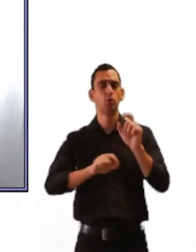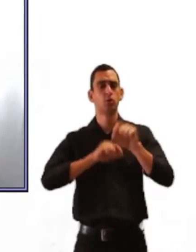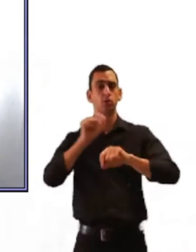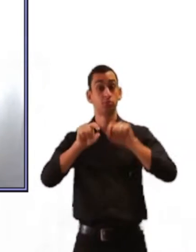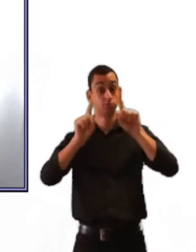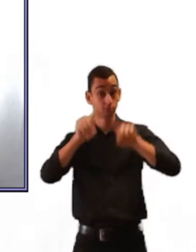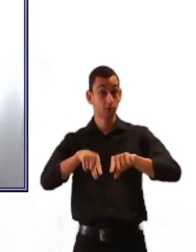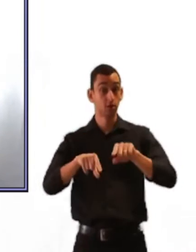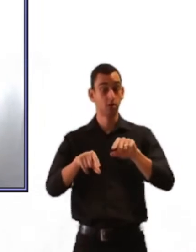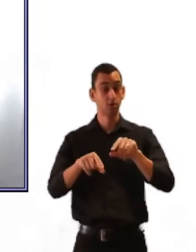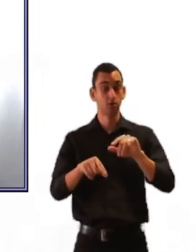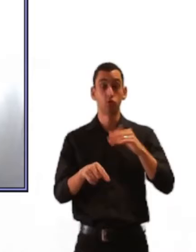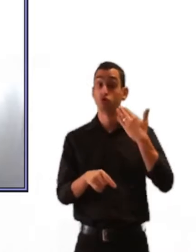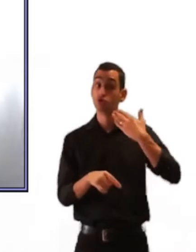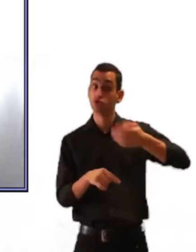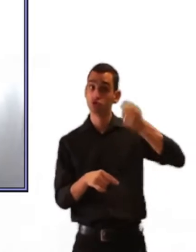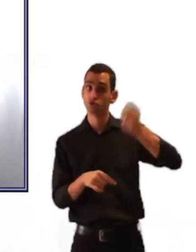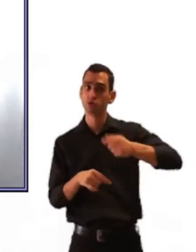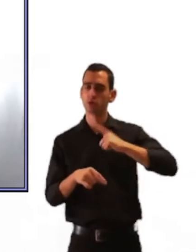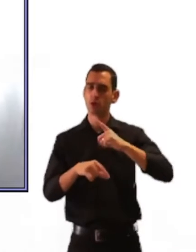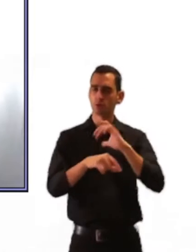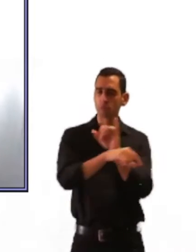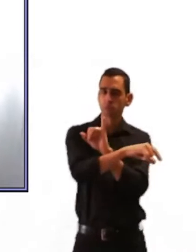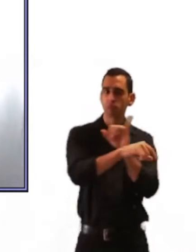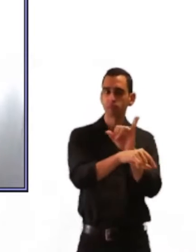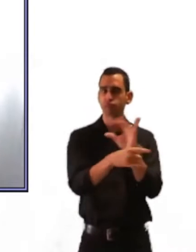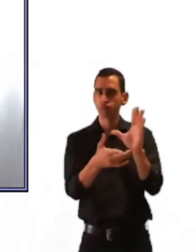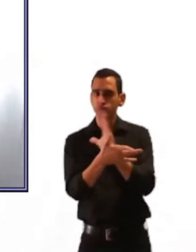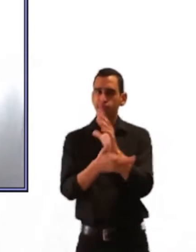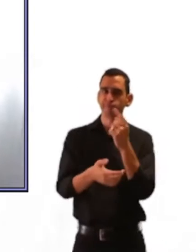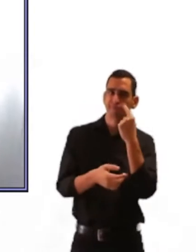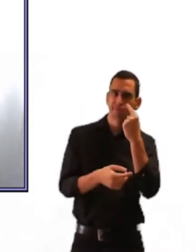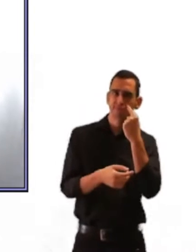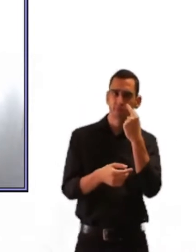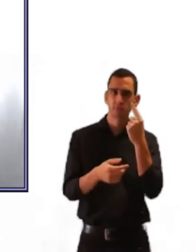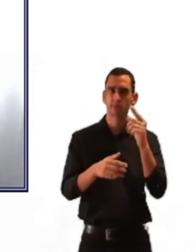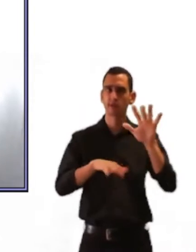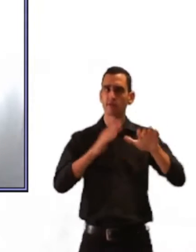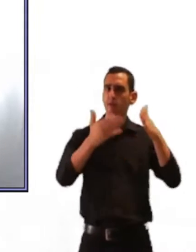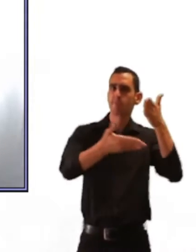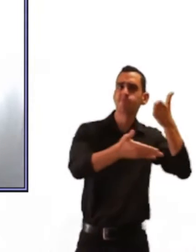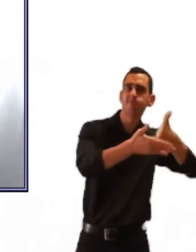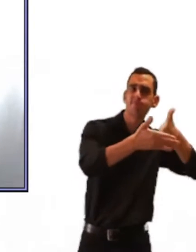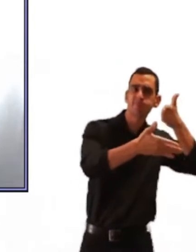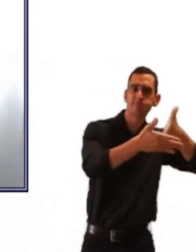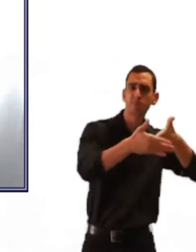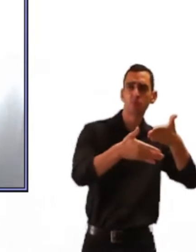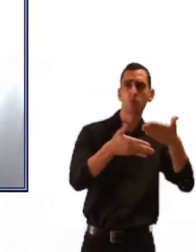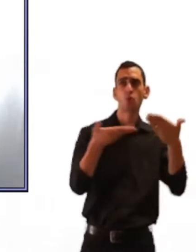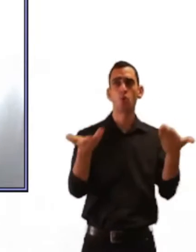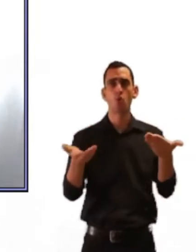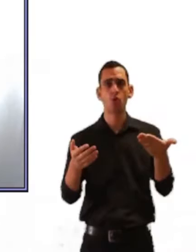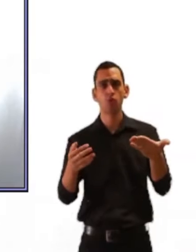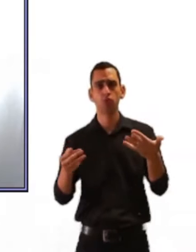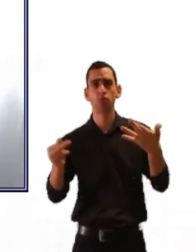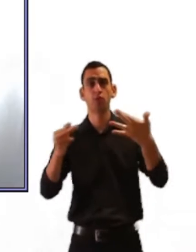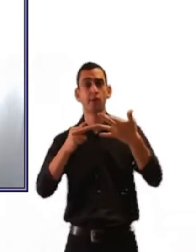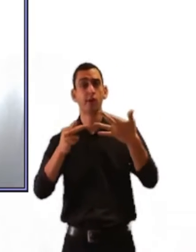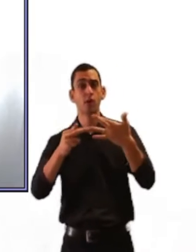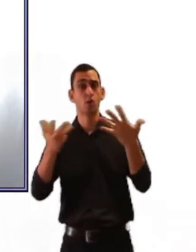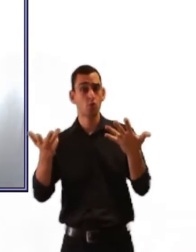de estratégias para tomar uma decisão judicial, um obstáculo a um recurso,